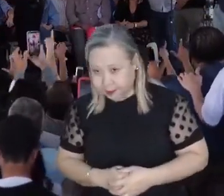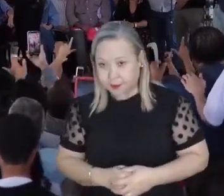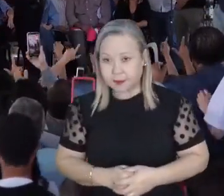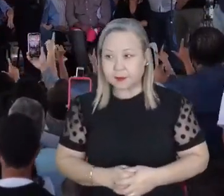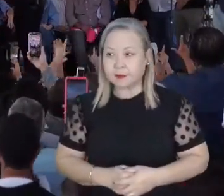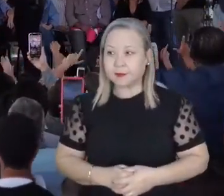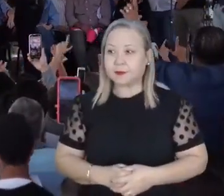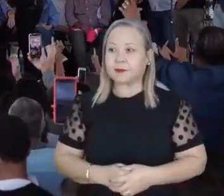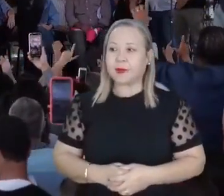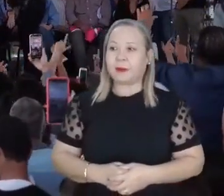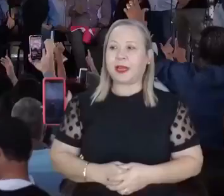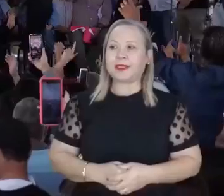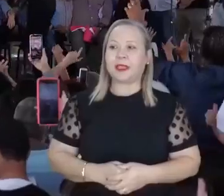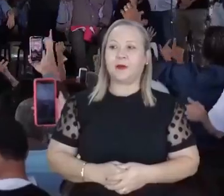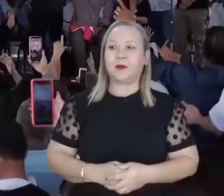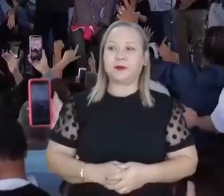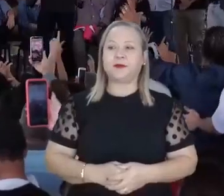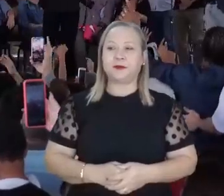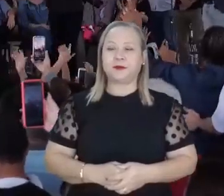Olê!